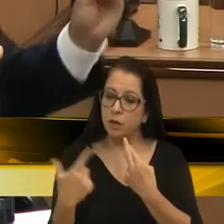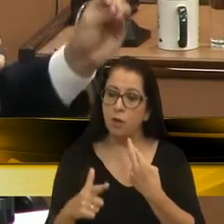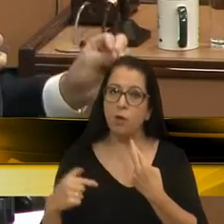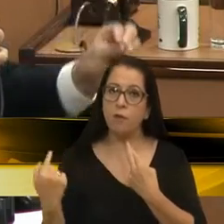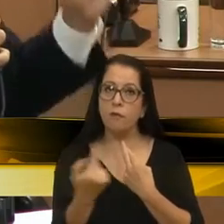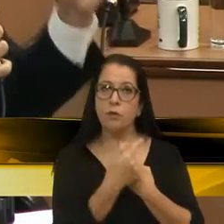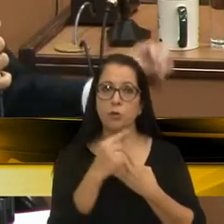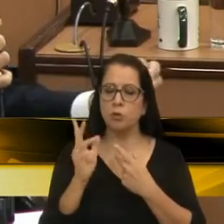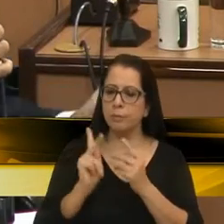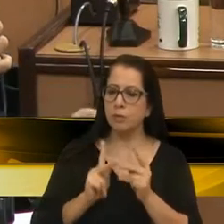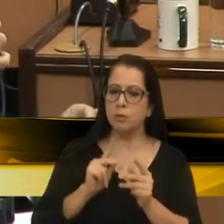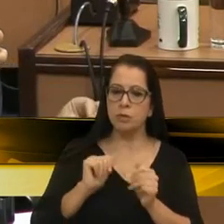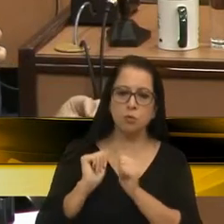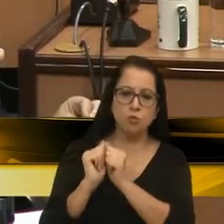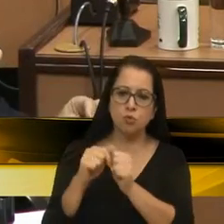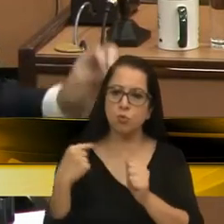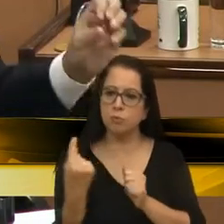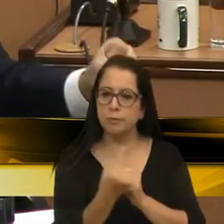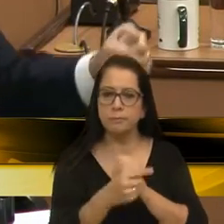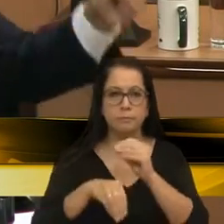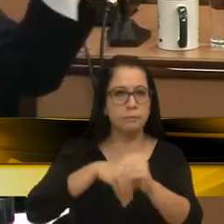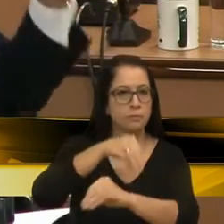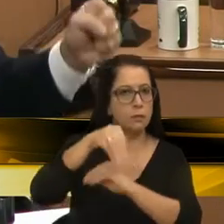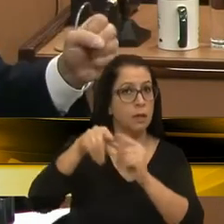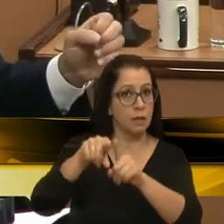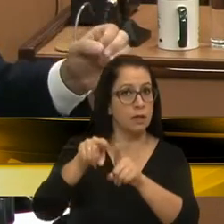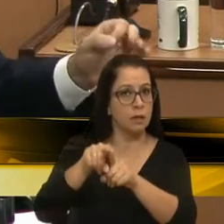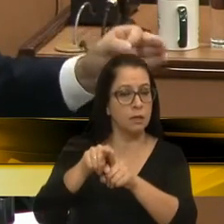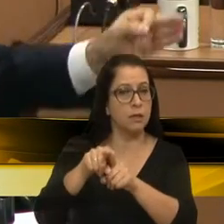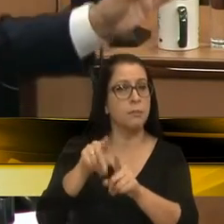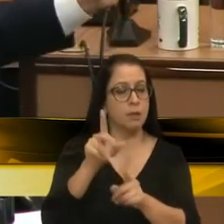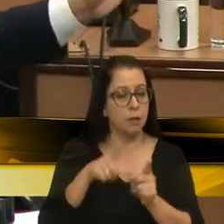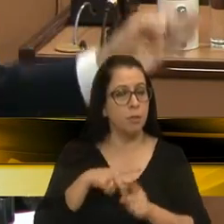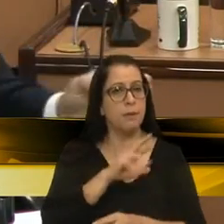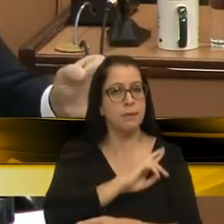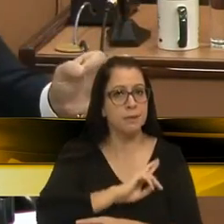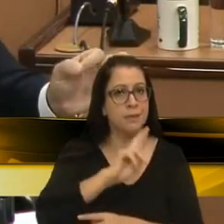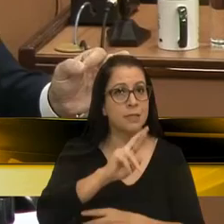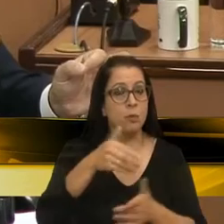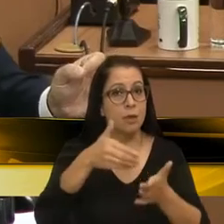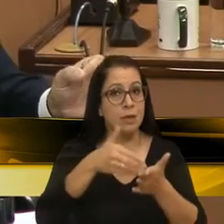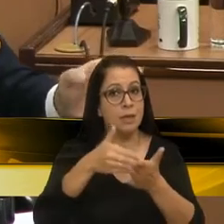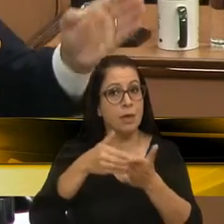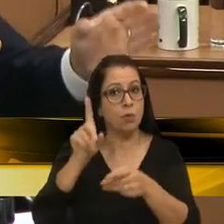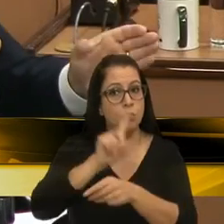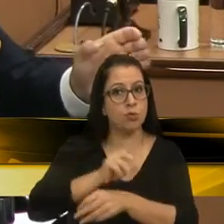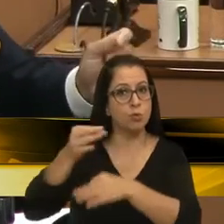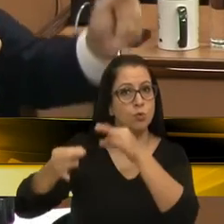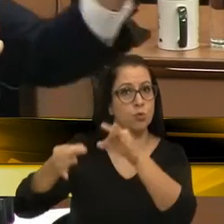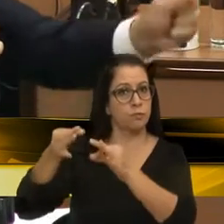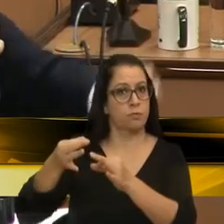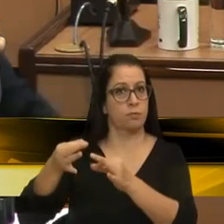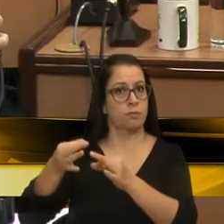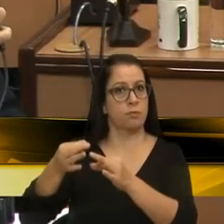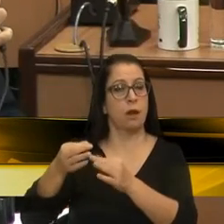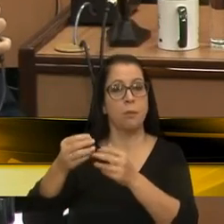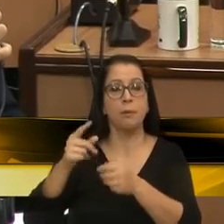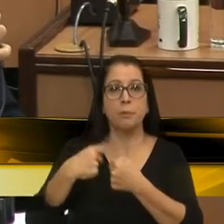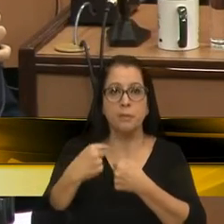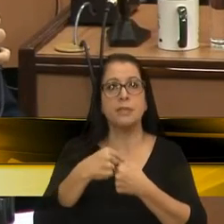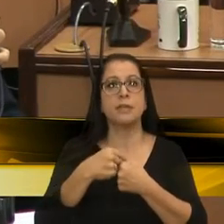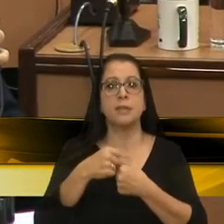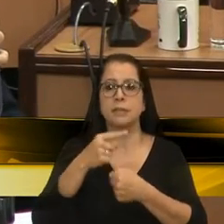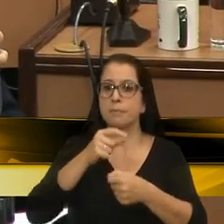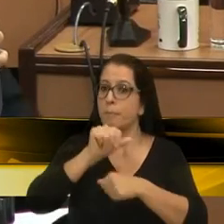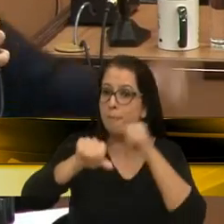os atores e forças para, nesse momento, nós temos uma representação agora até o julgamento, no sentido de que o município